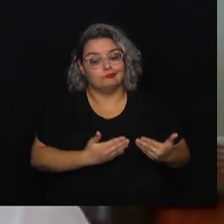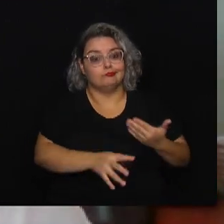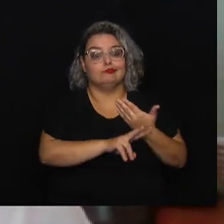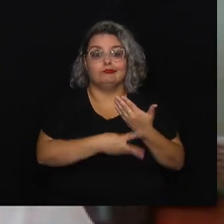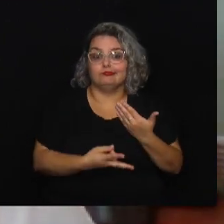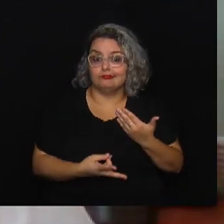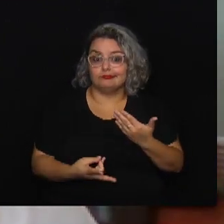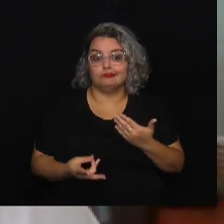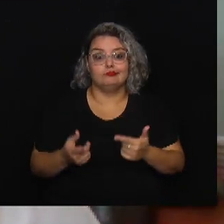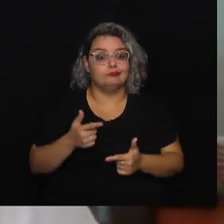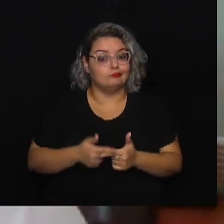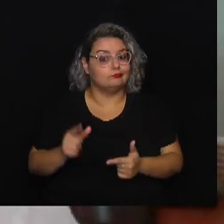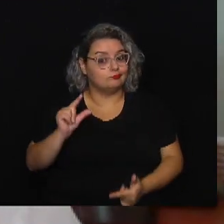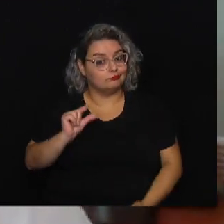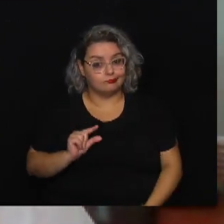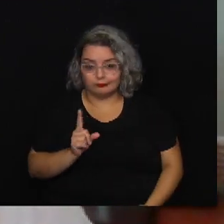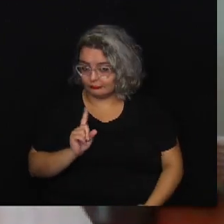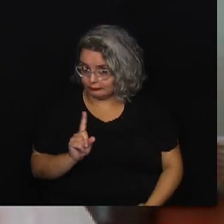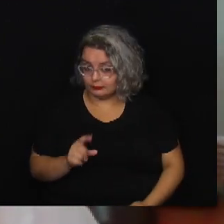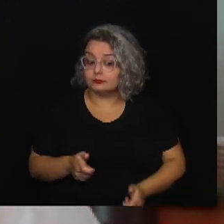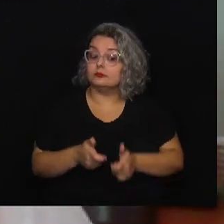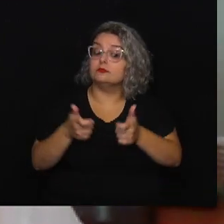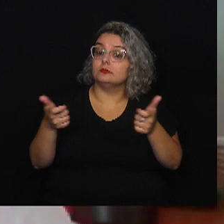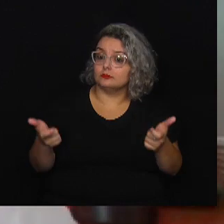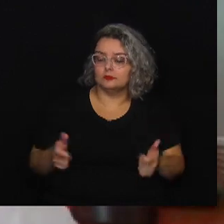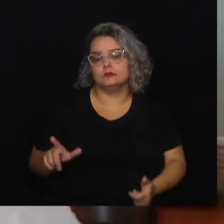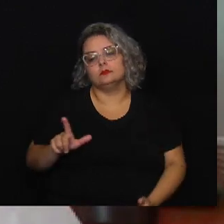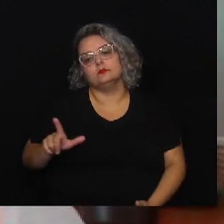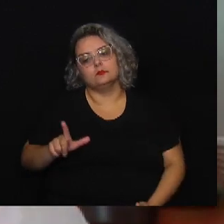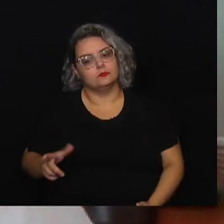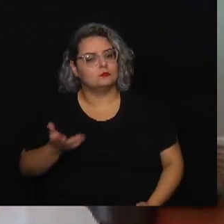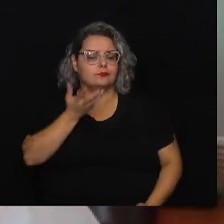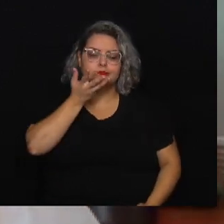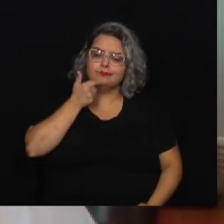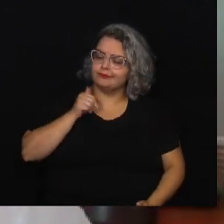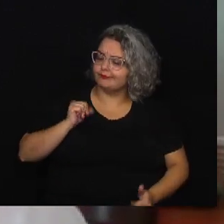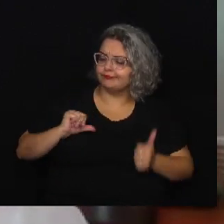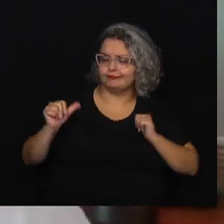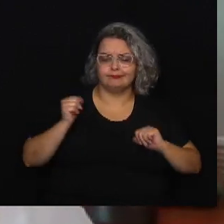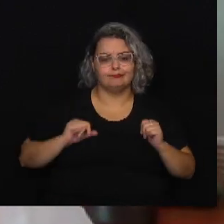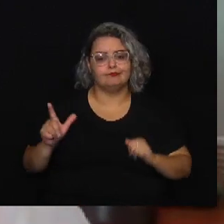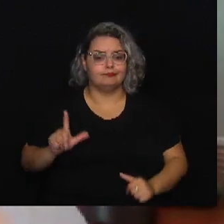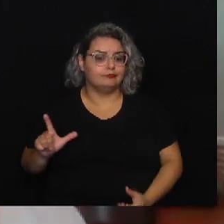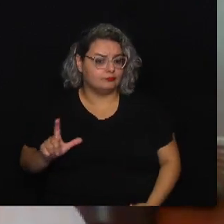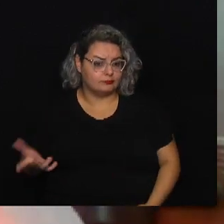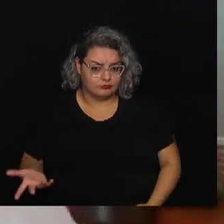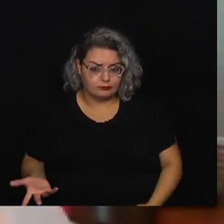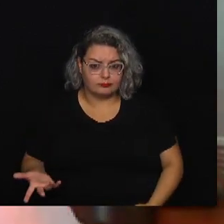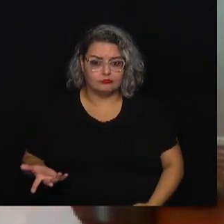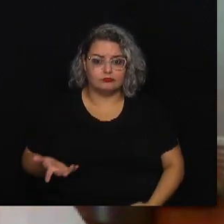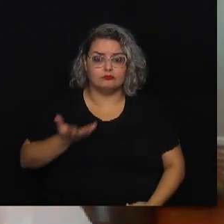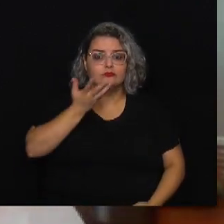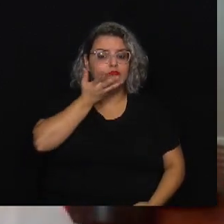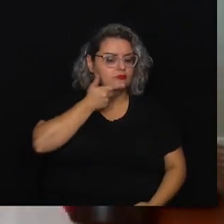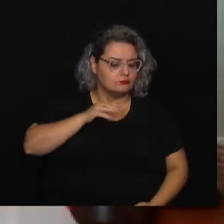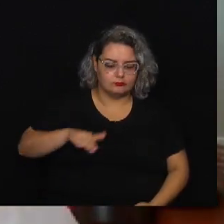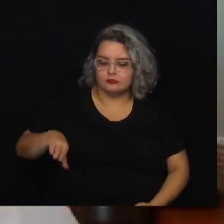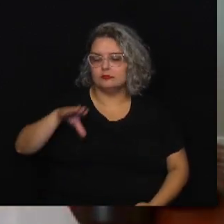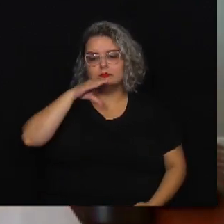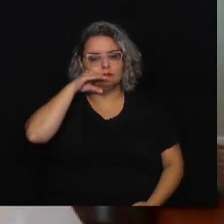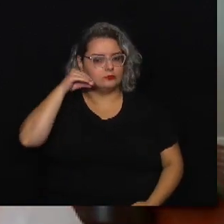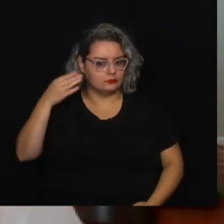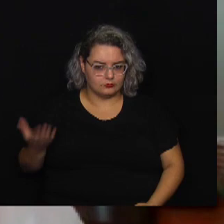Então, é claro que as crianças estão ansiosas, é claro que as crianças crianças, adolescentes,